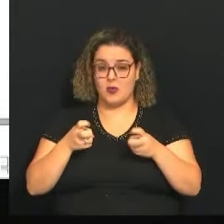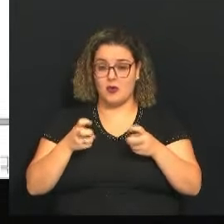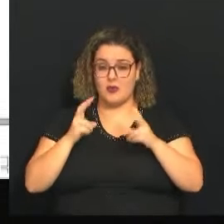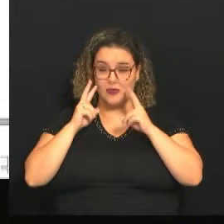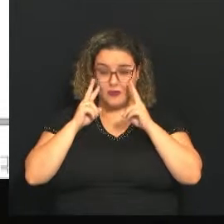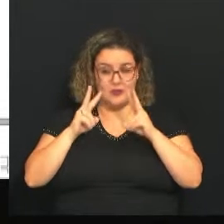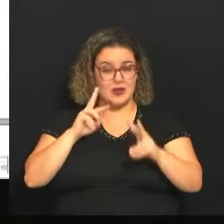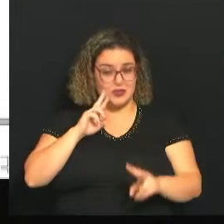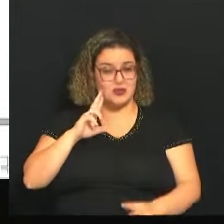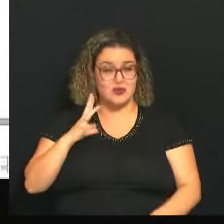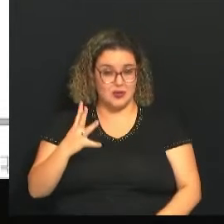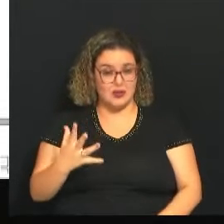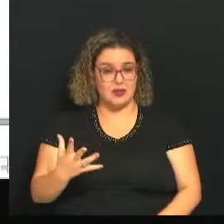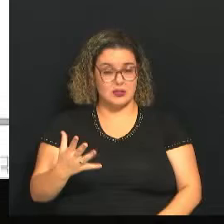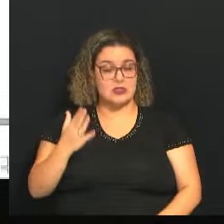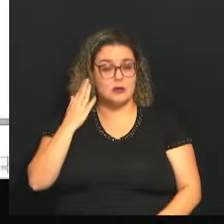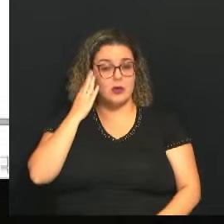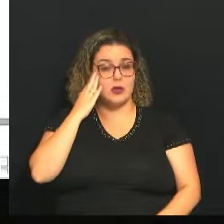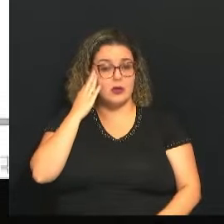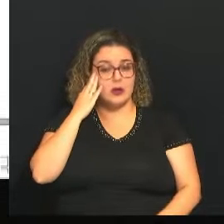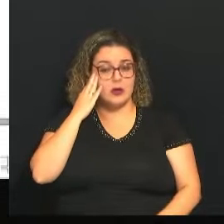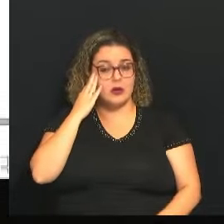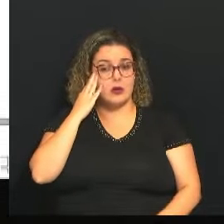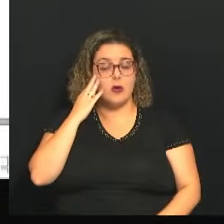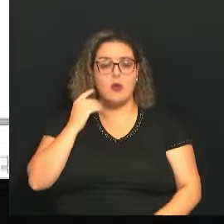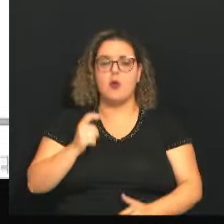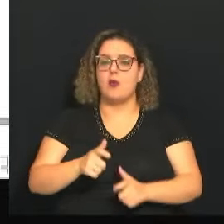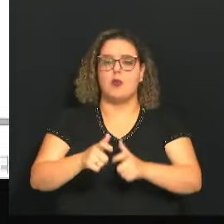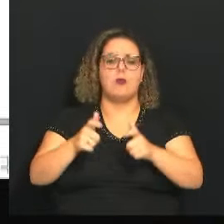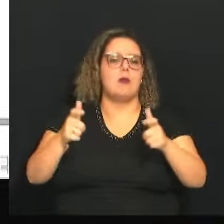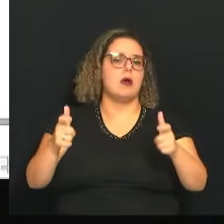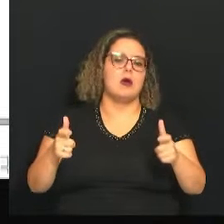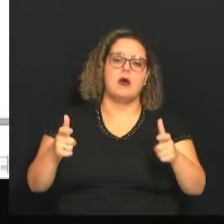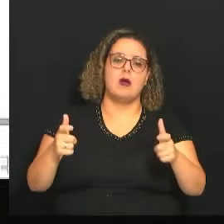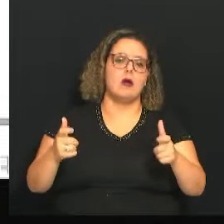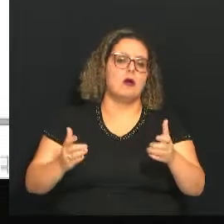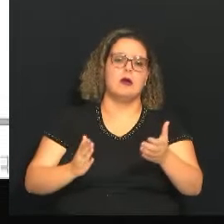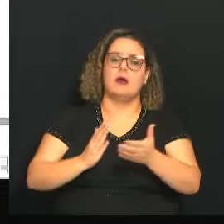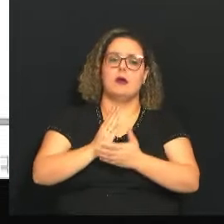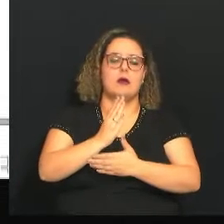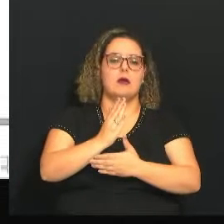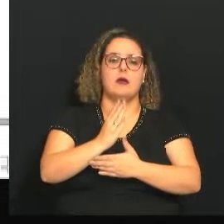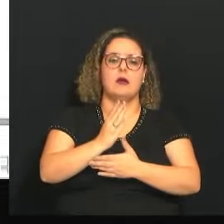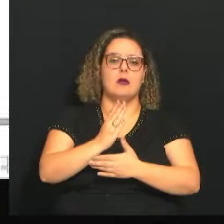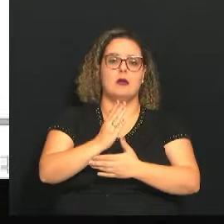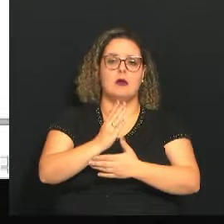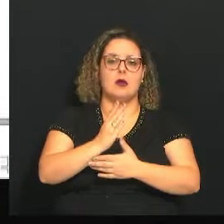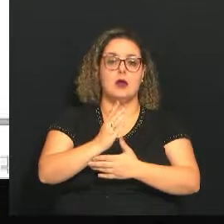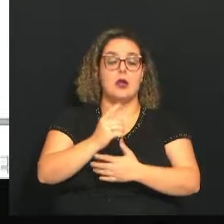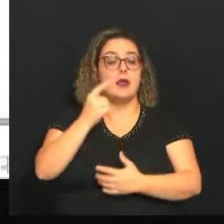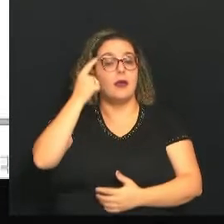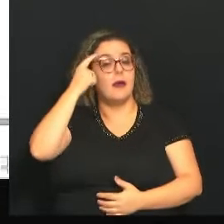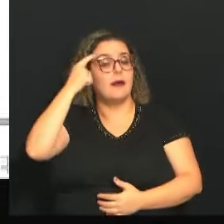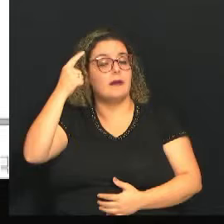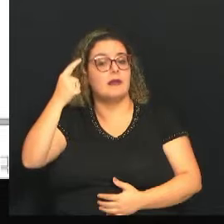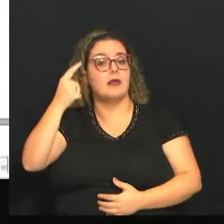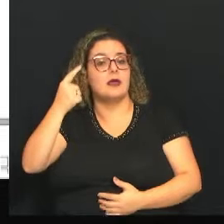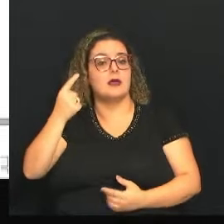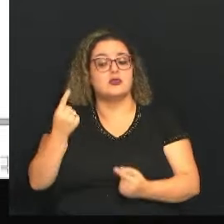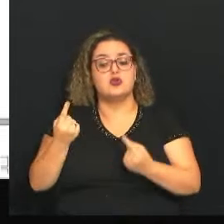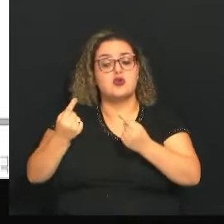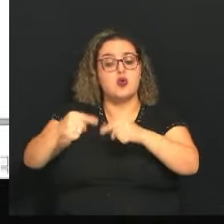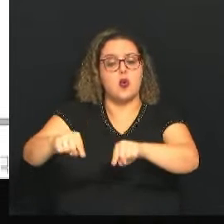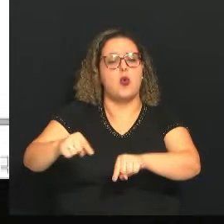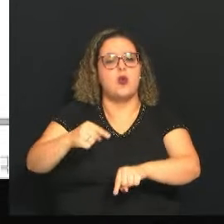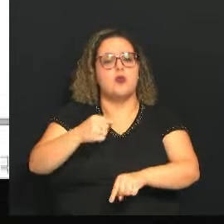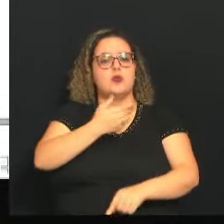resultado, eu posso entender que o grande ganhador é o projeto de ataque ao servidor público. Por isso que caiu o gasto com